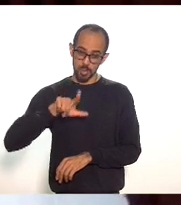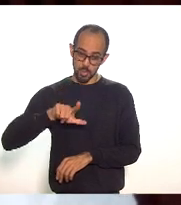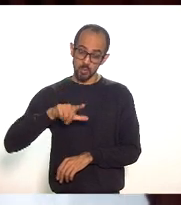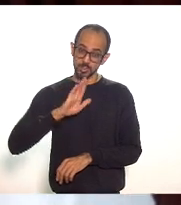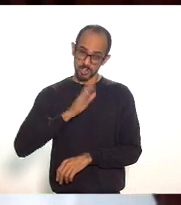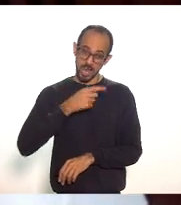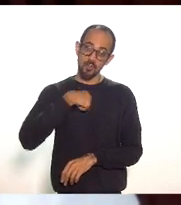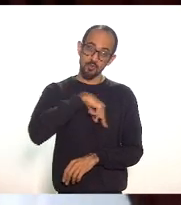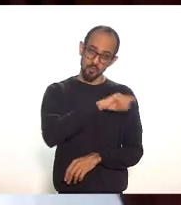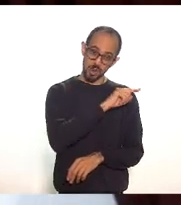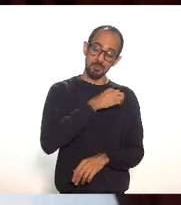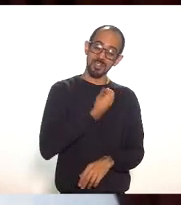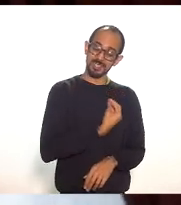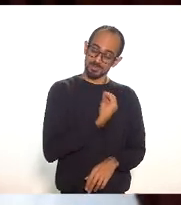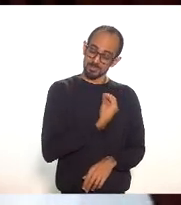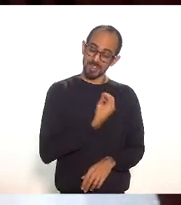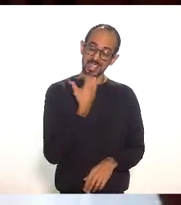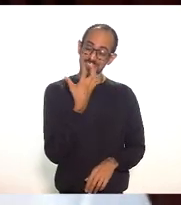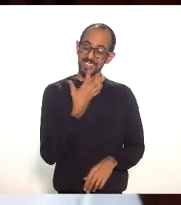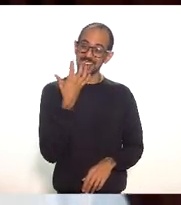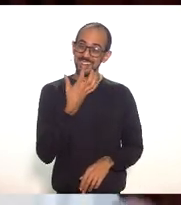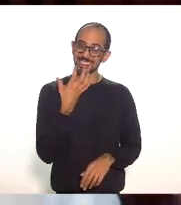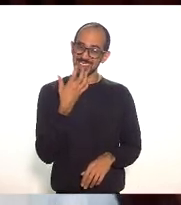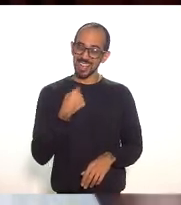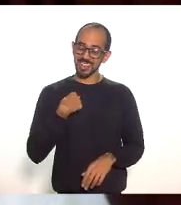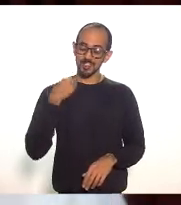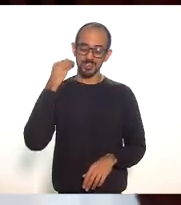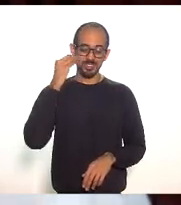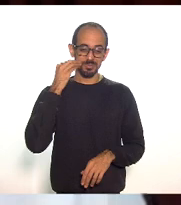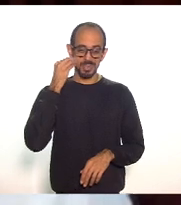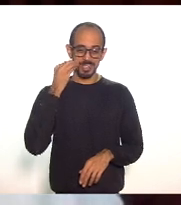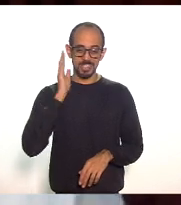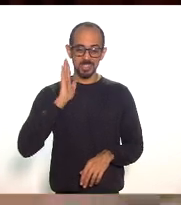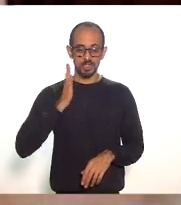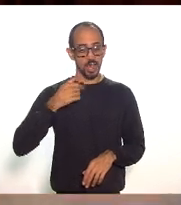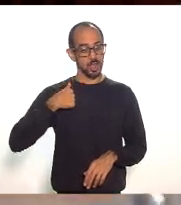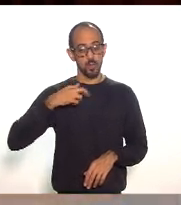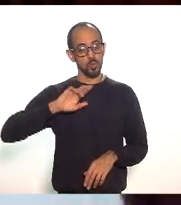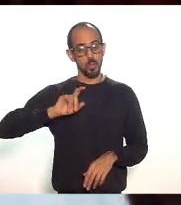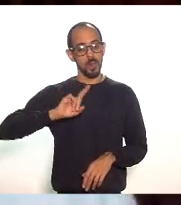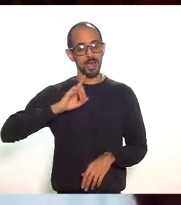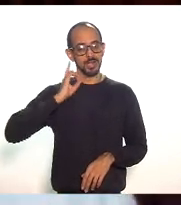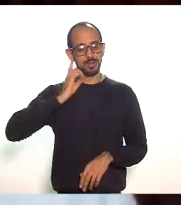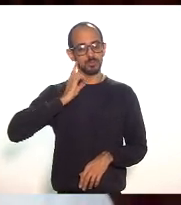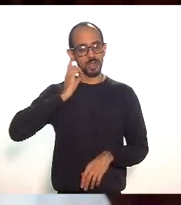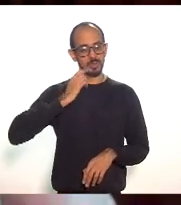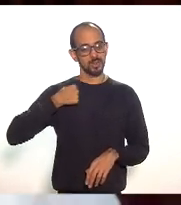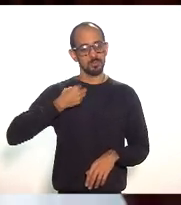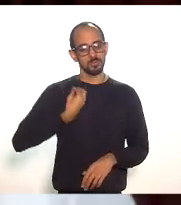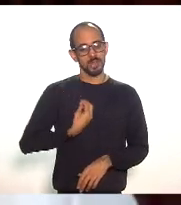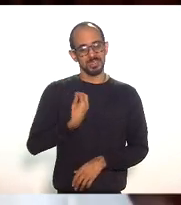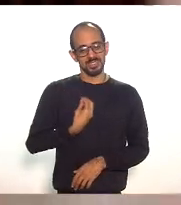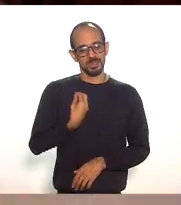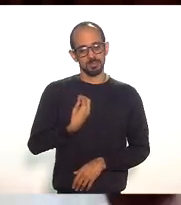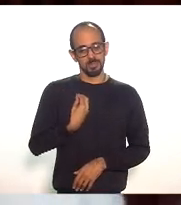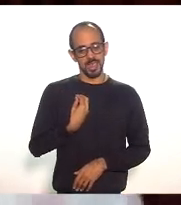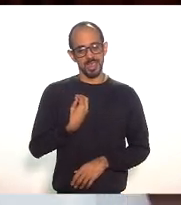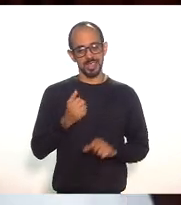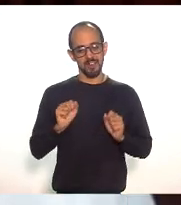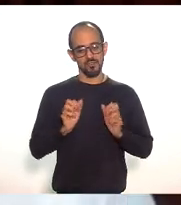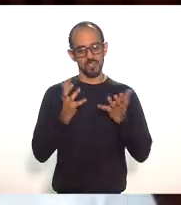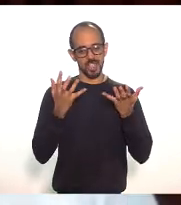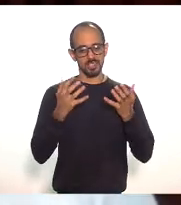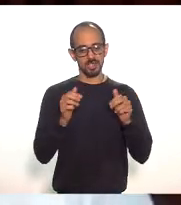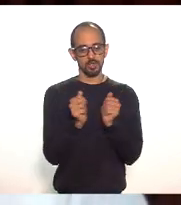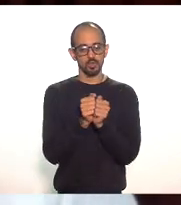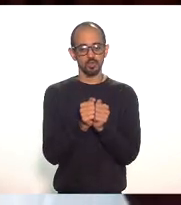de fato, eu tive a experiência de ser ainda não era deputado, de participar da festa como cantor, junto com o